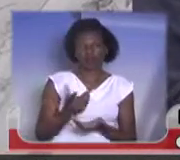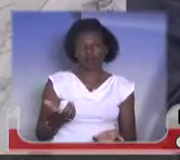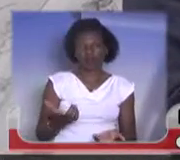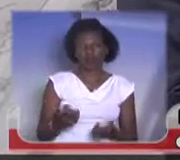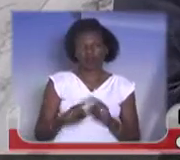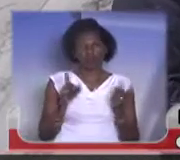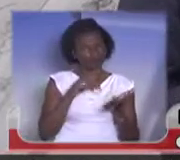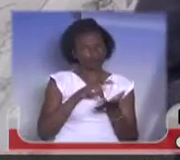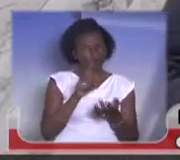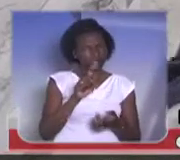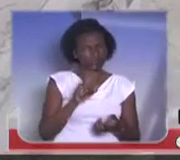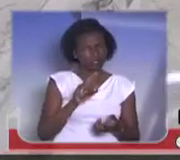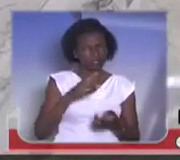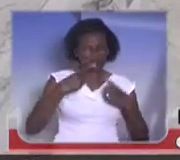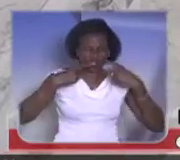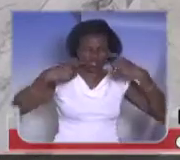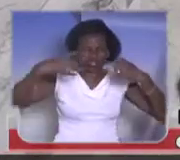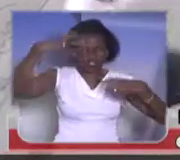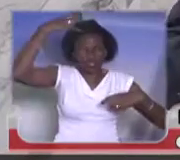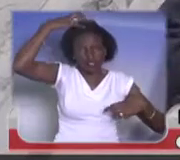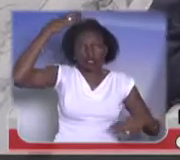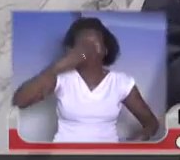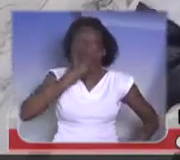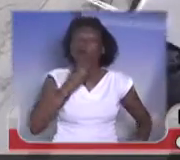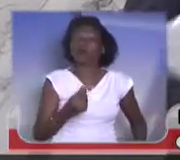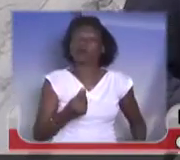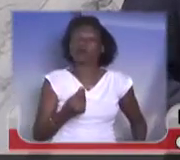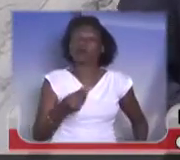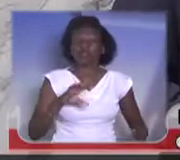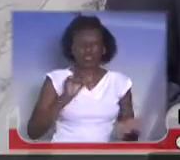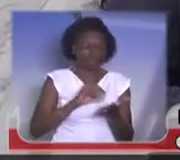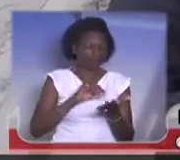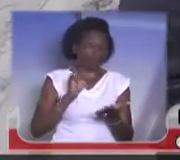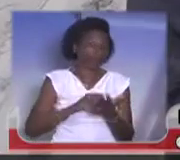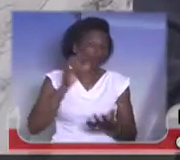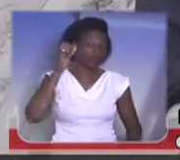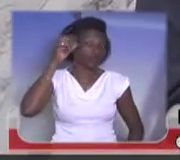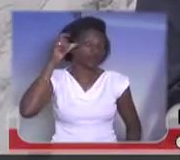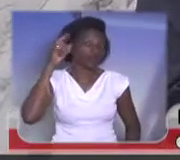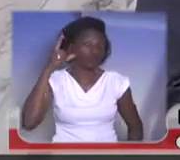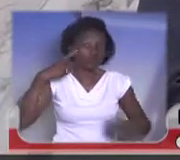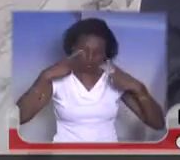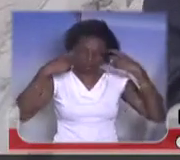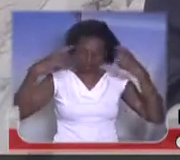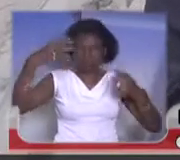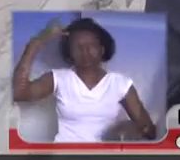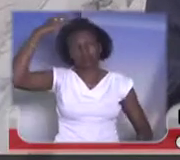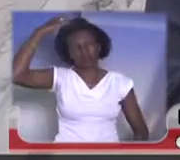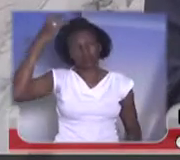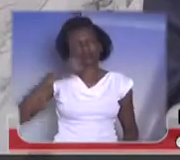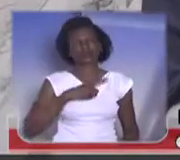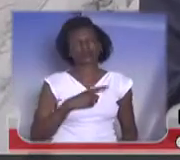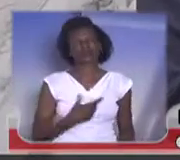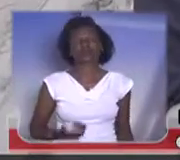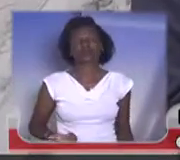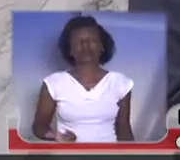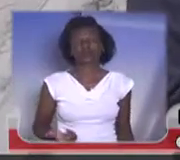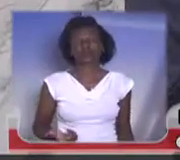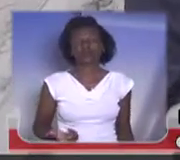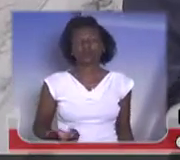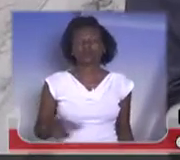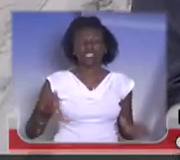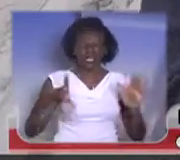os homens o culpado da violência é a falta de cultura o culpado de violência da violência é nossa lei